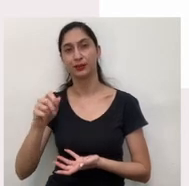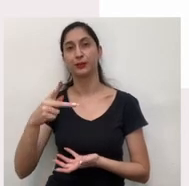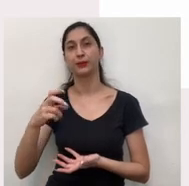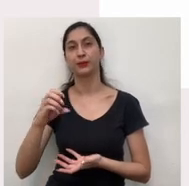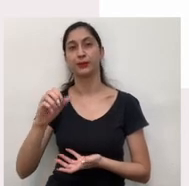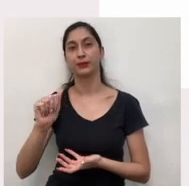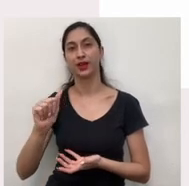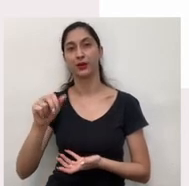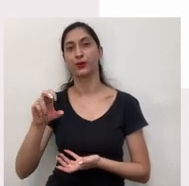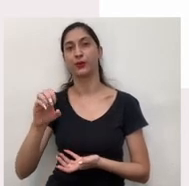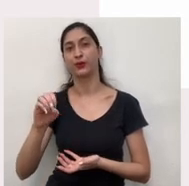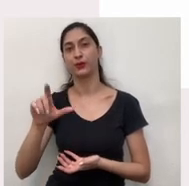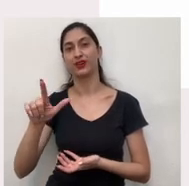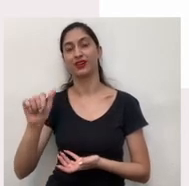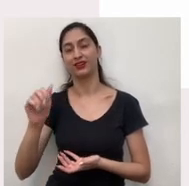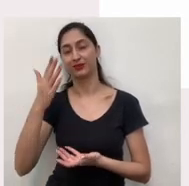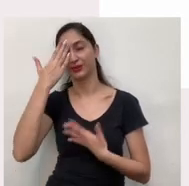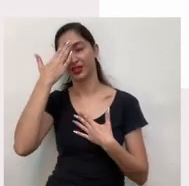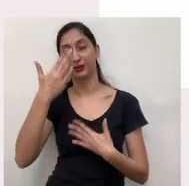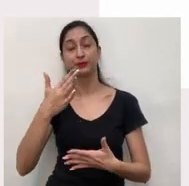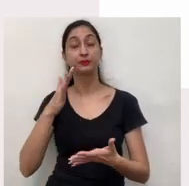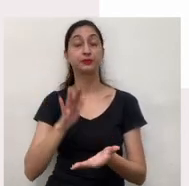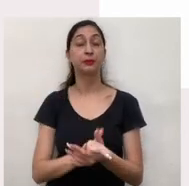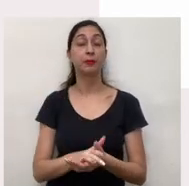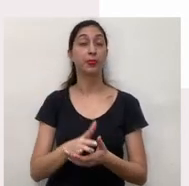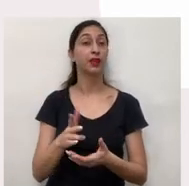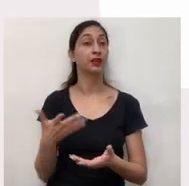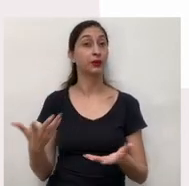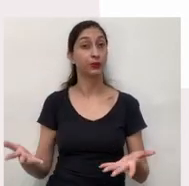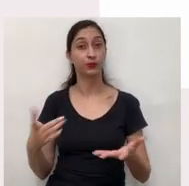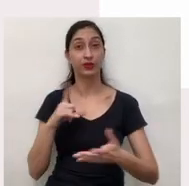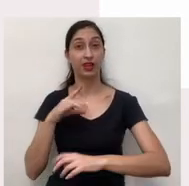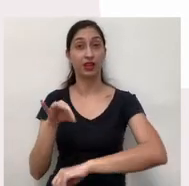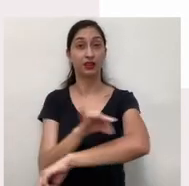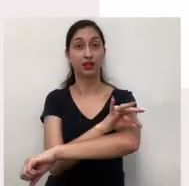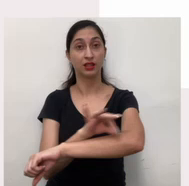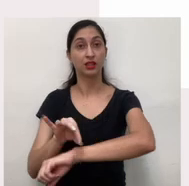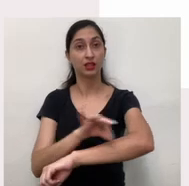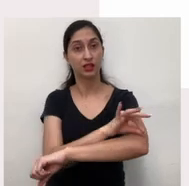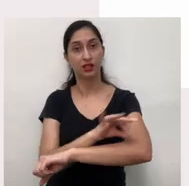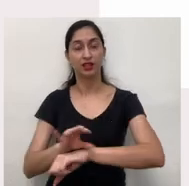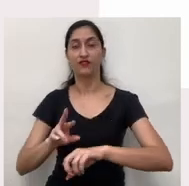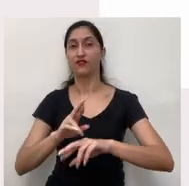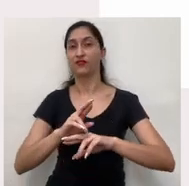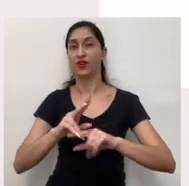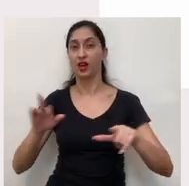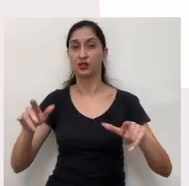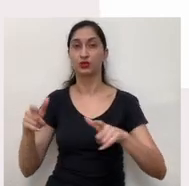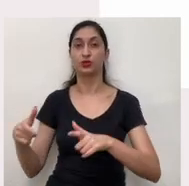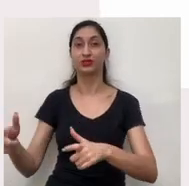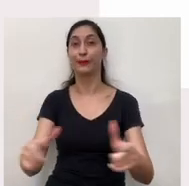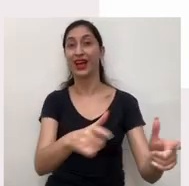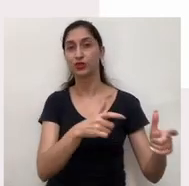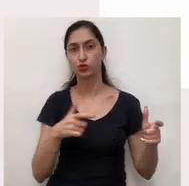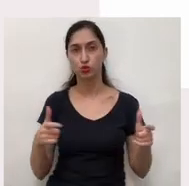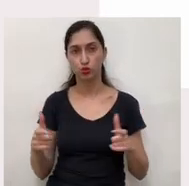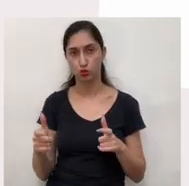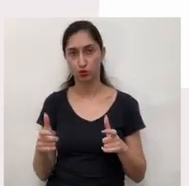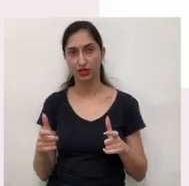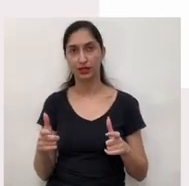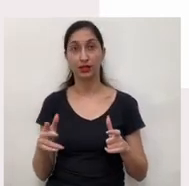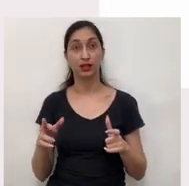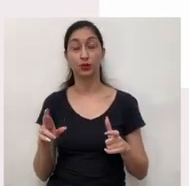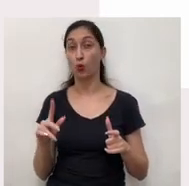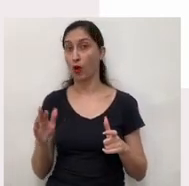por inventariar, né, essas superfícies da arquitetura, né, ela não é de hoje e ela está